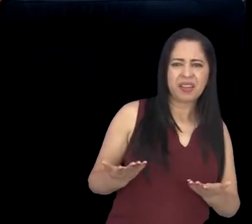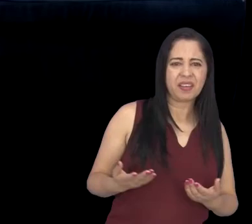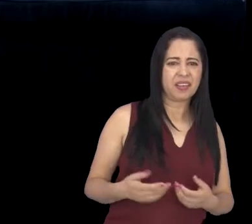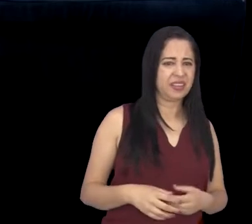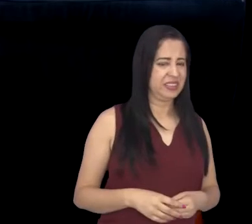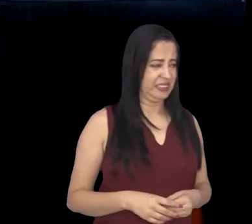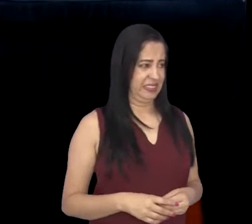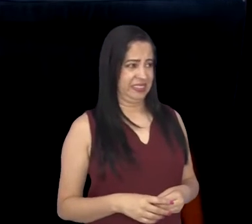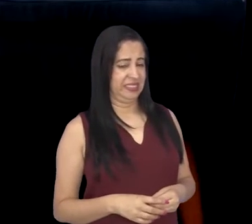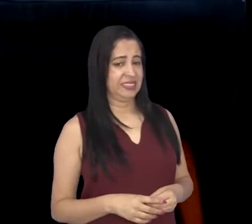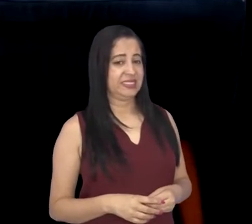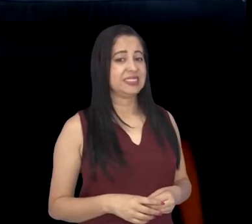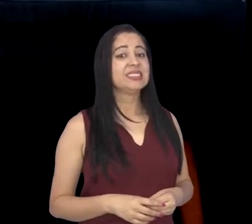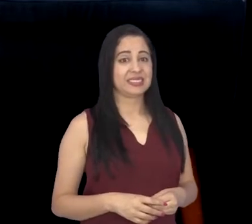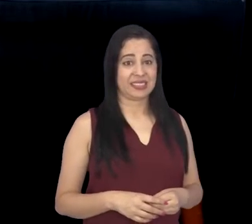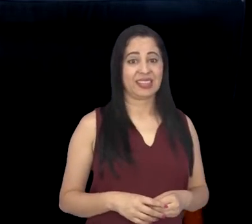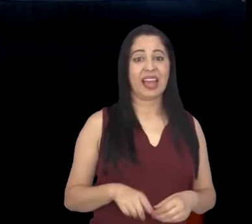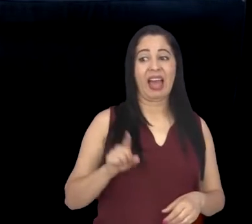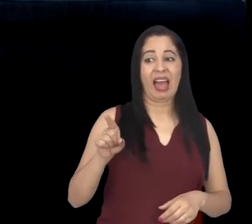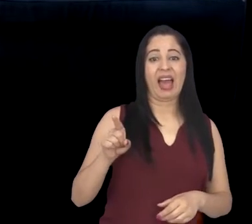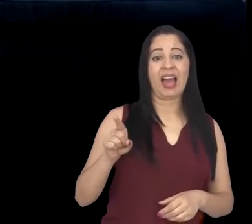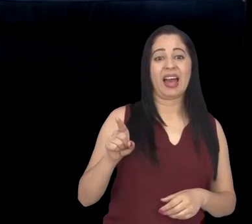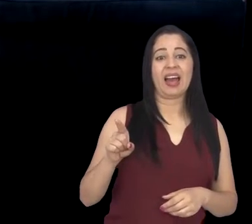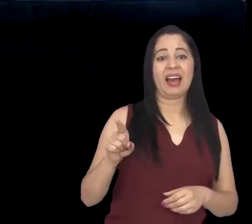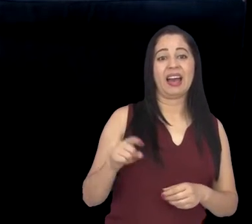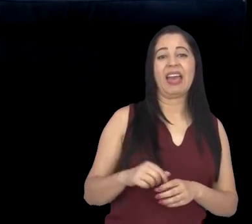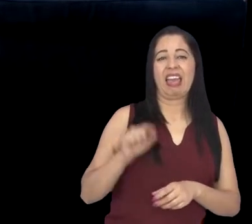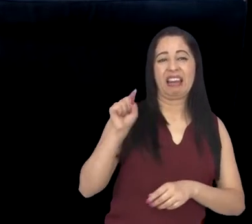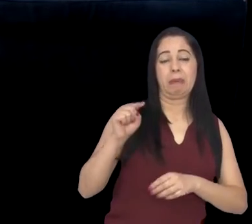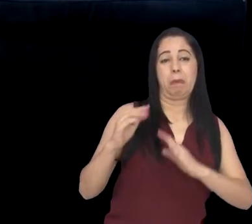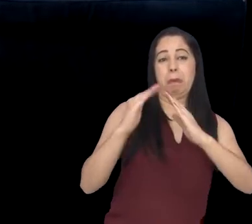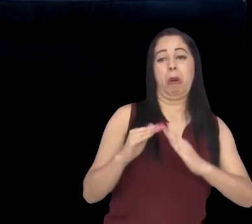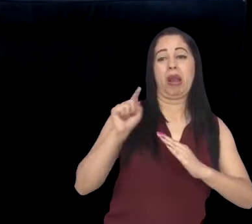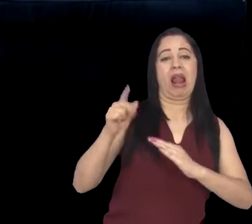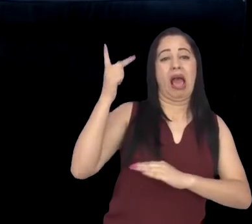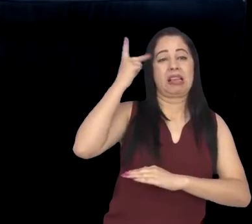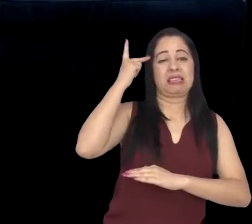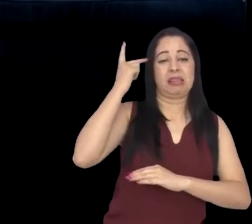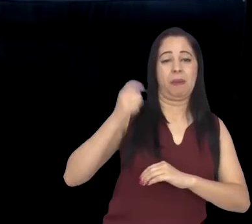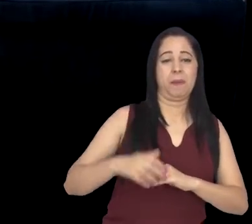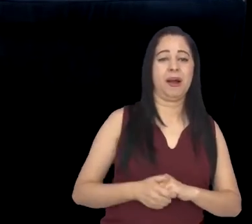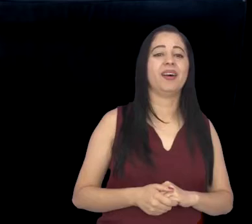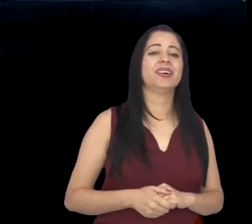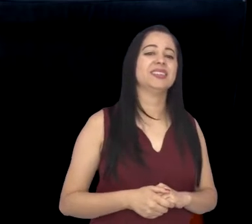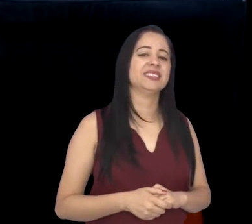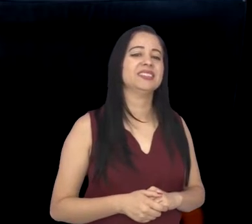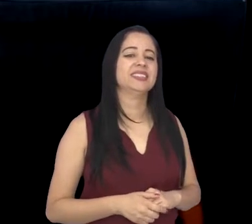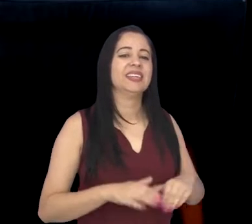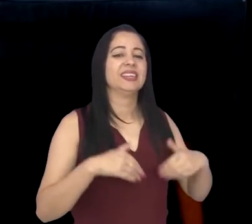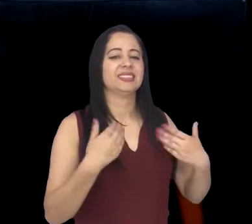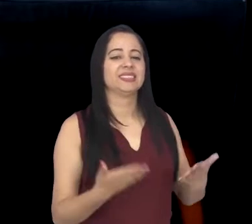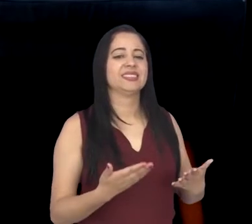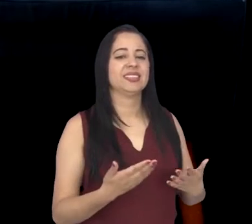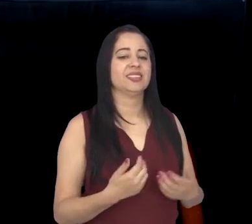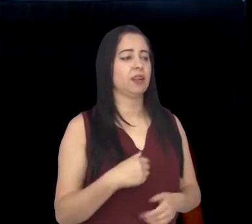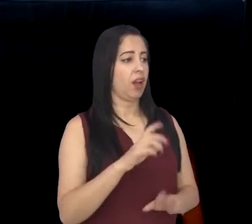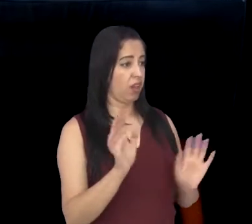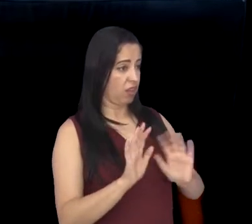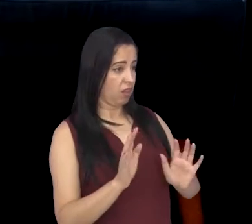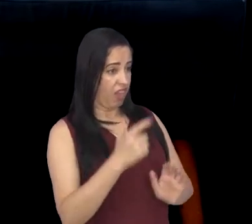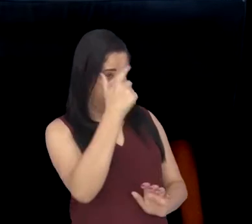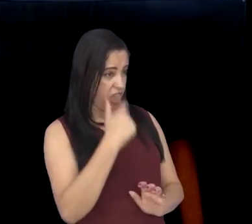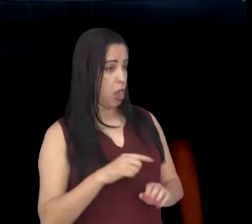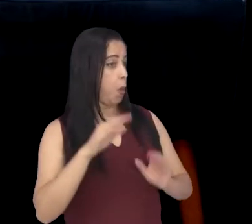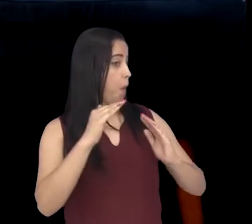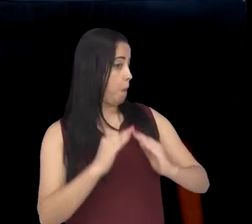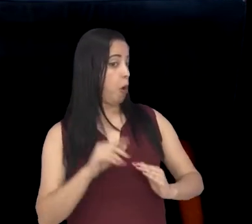respondeu do Planeta Fome, seria mentira. Ela respondeu para o Ari Lobo, né? Eu respondi, de planeta não, vim de